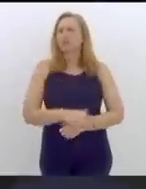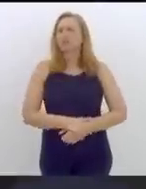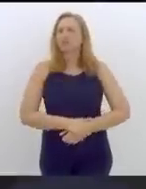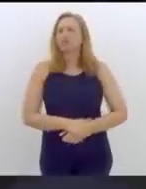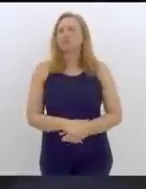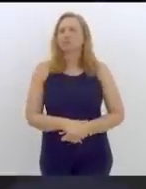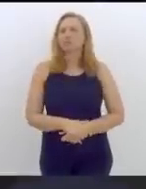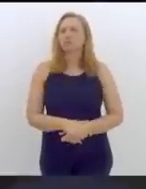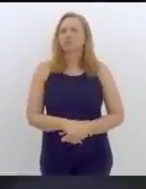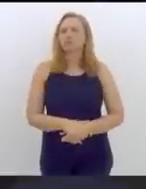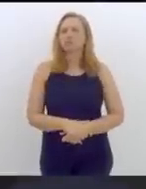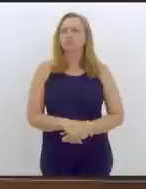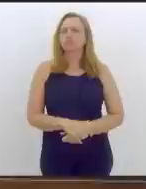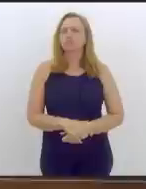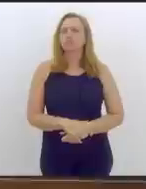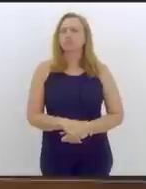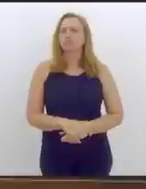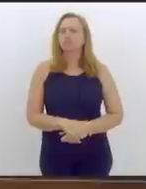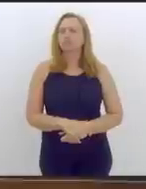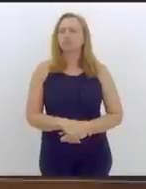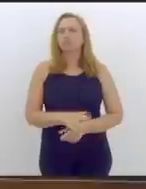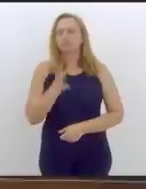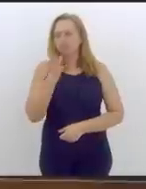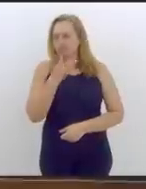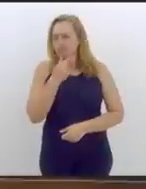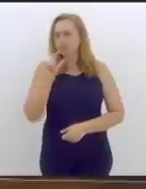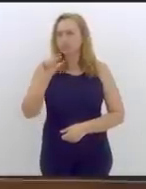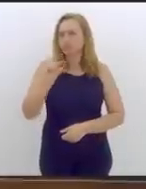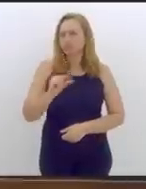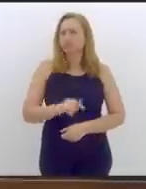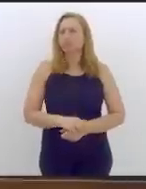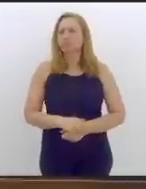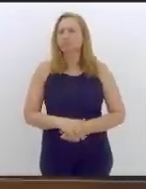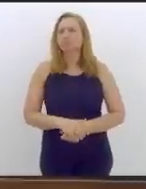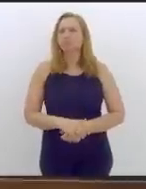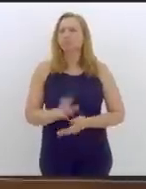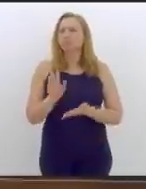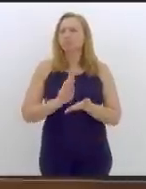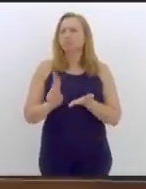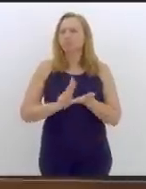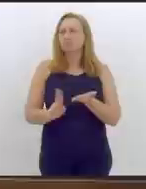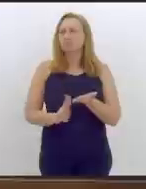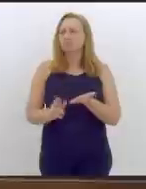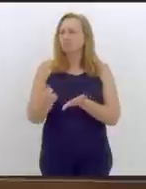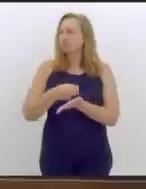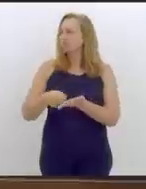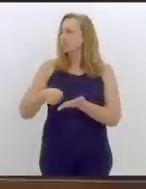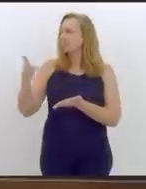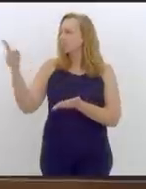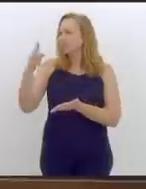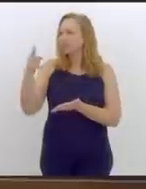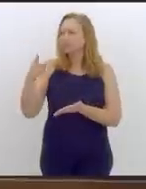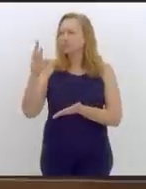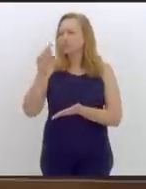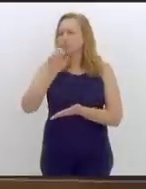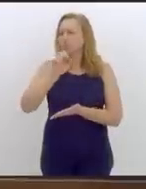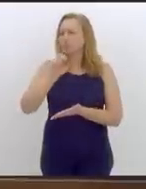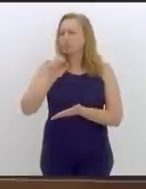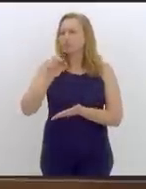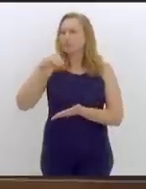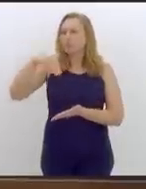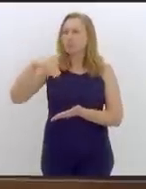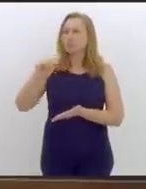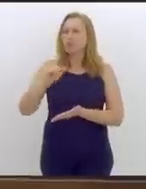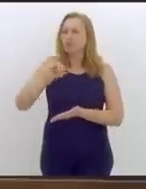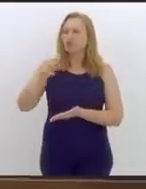são que vai levar tempo quem que pode anotar para mim por gentileza Coronel o major